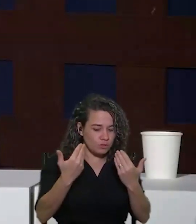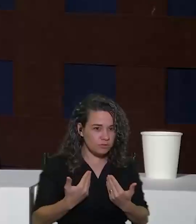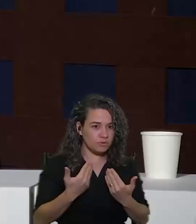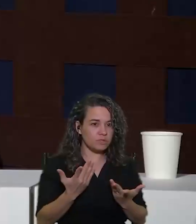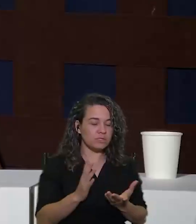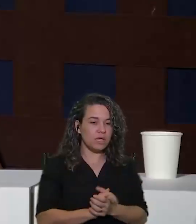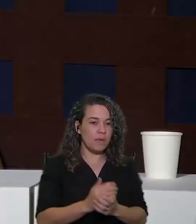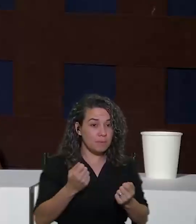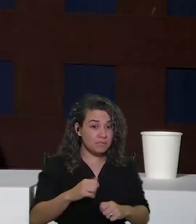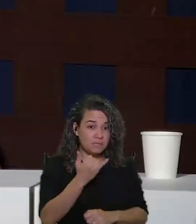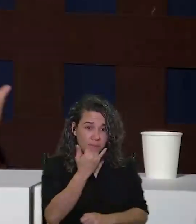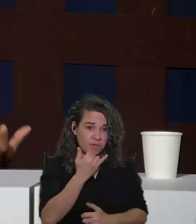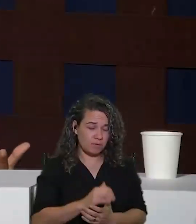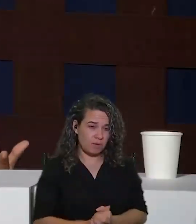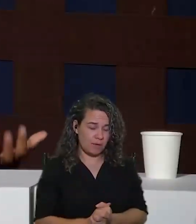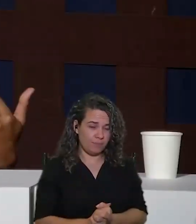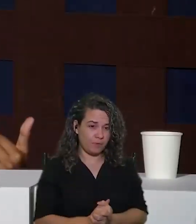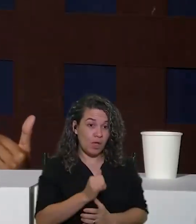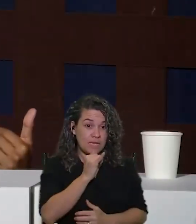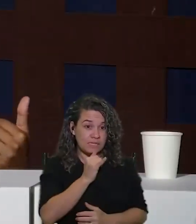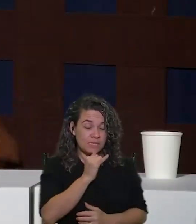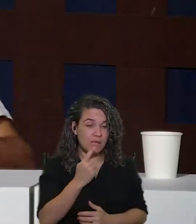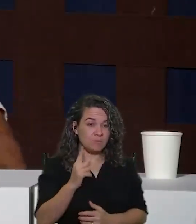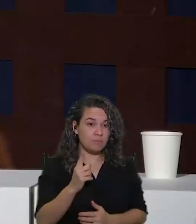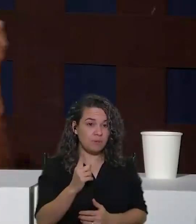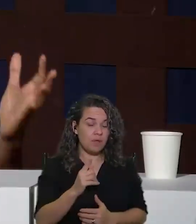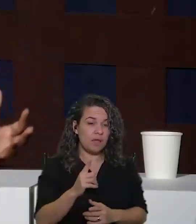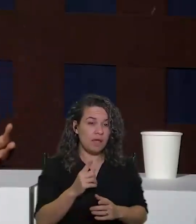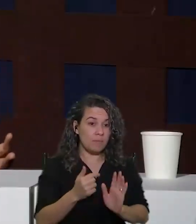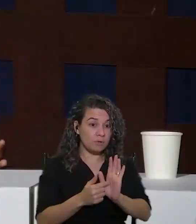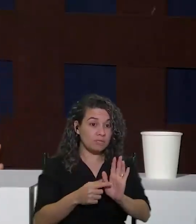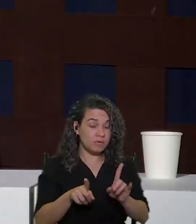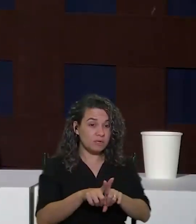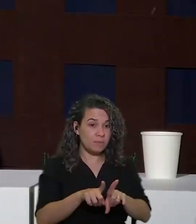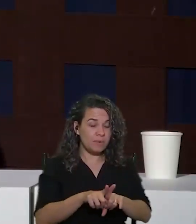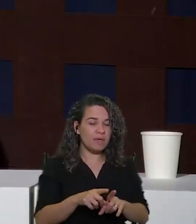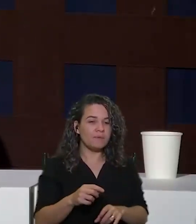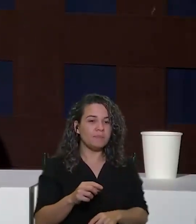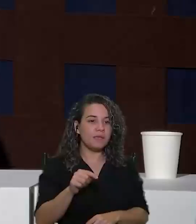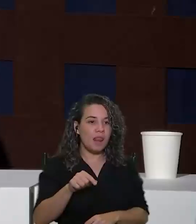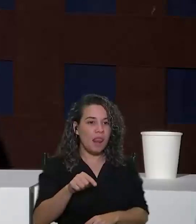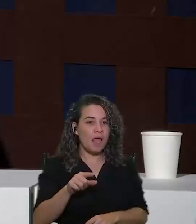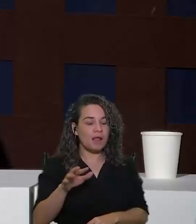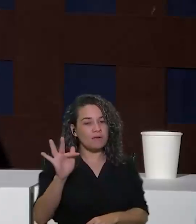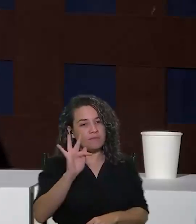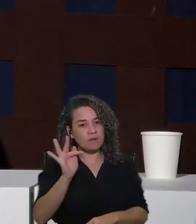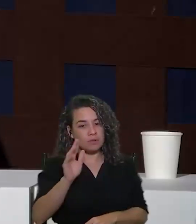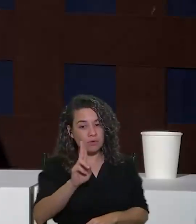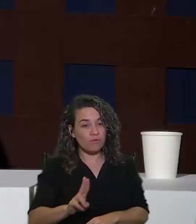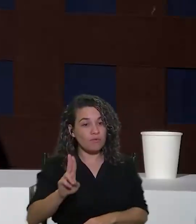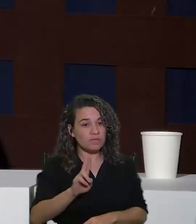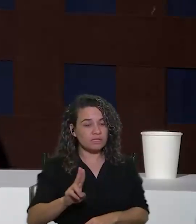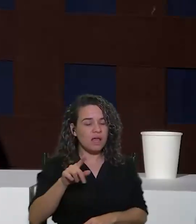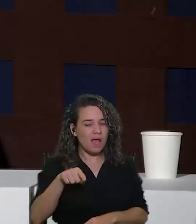que se torna hostil por natureza, não só para as pessoas negras, mas para todas as pessoas, porque é um lugar de disputa de poder,